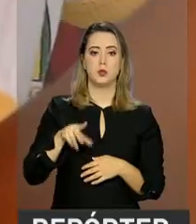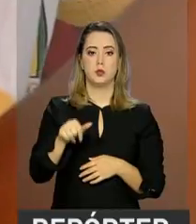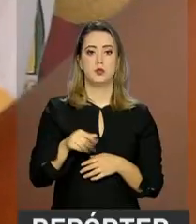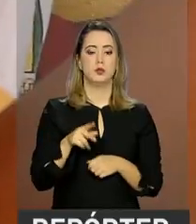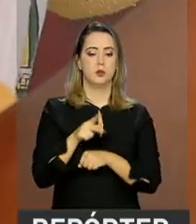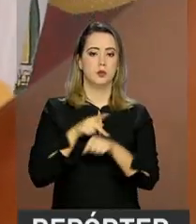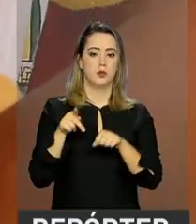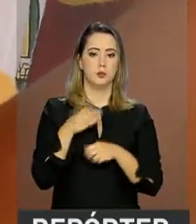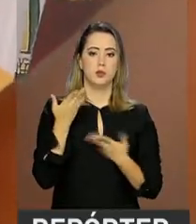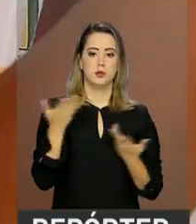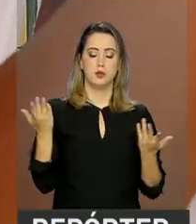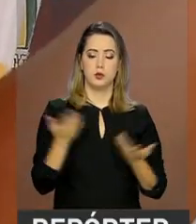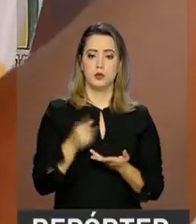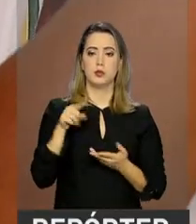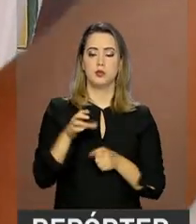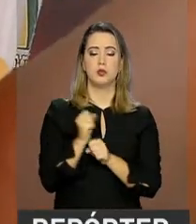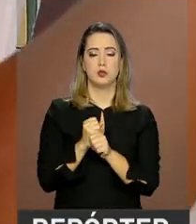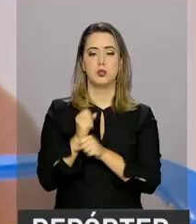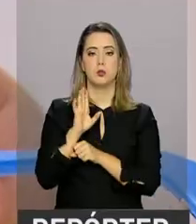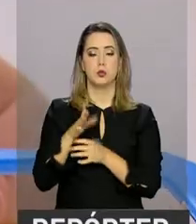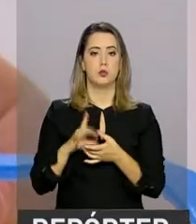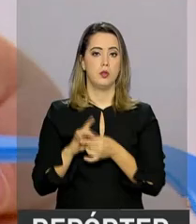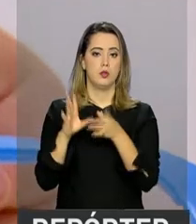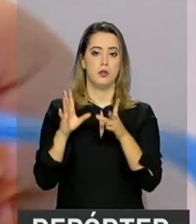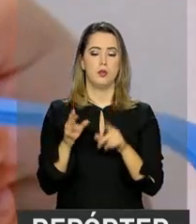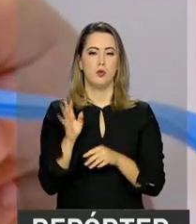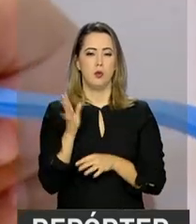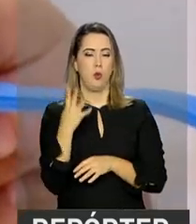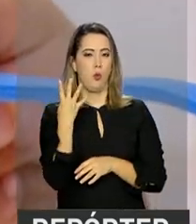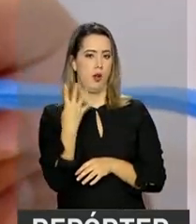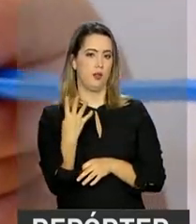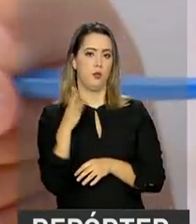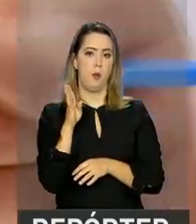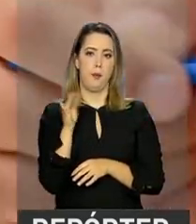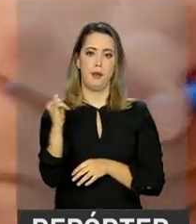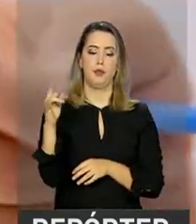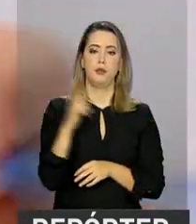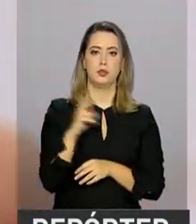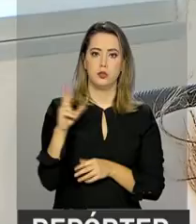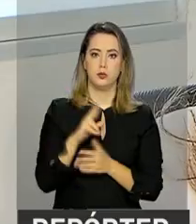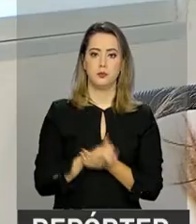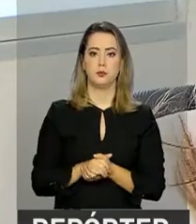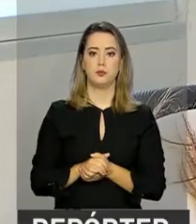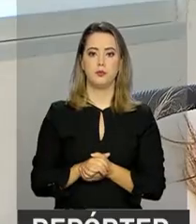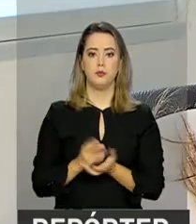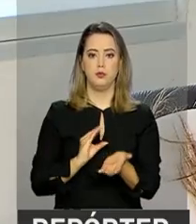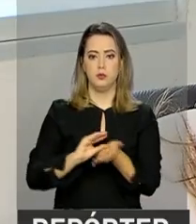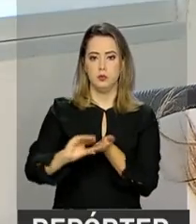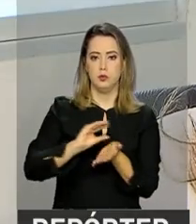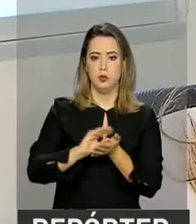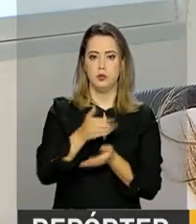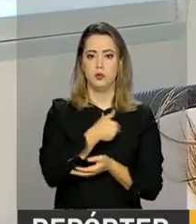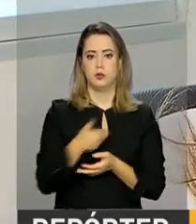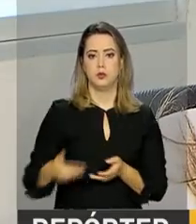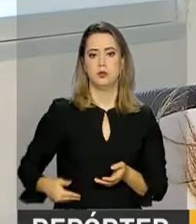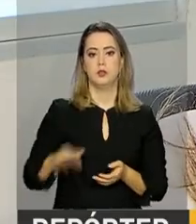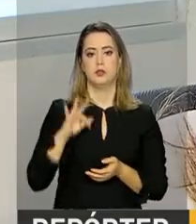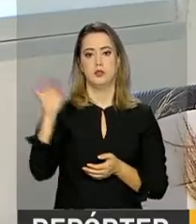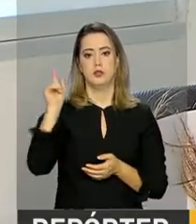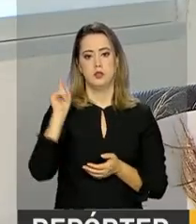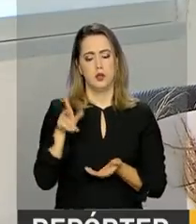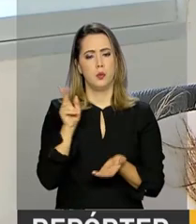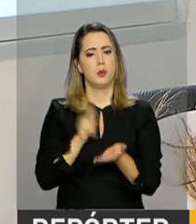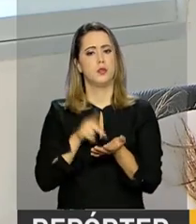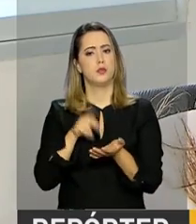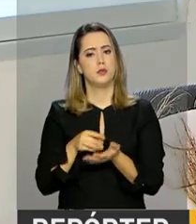país. Este ano já foram liberados cerca de 4 bilhões de reais. Os recursos do governo federal, na verdade, eles são